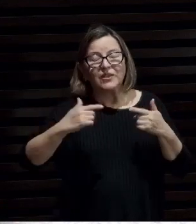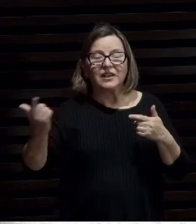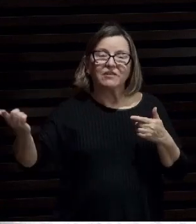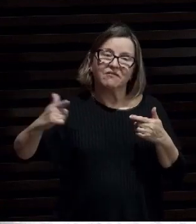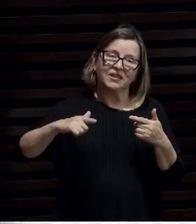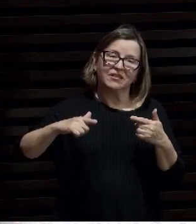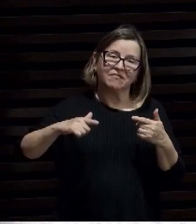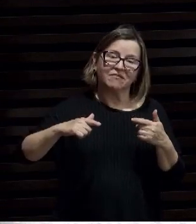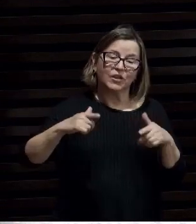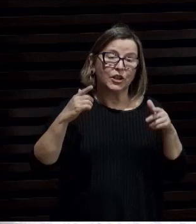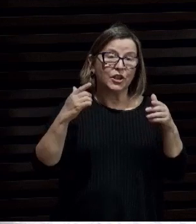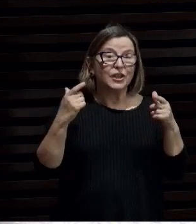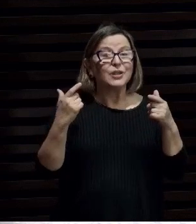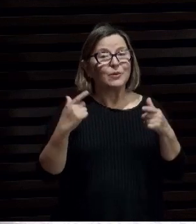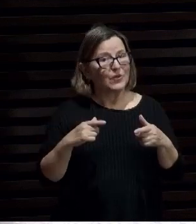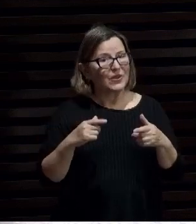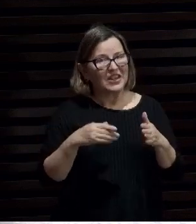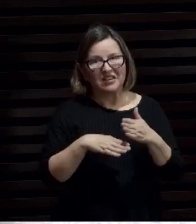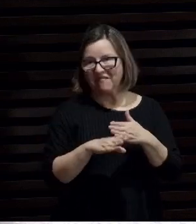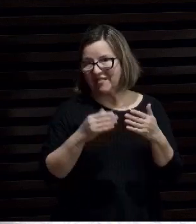onde vai.